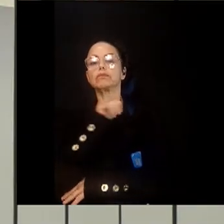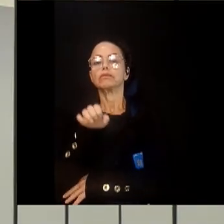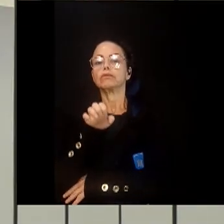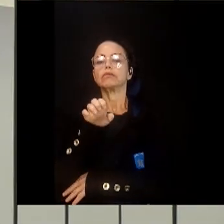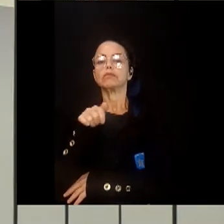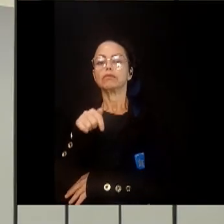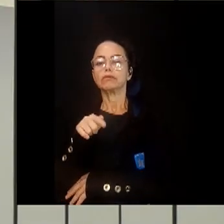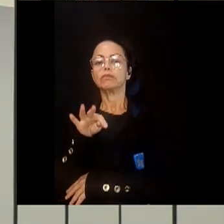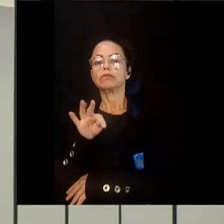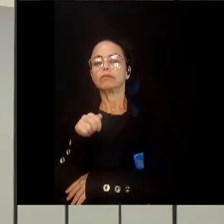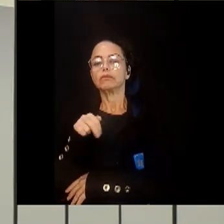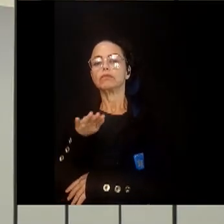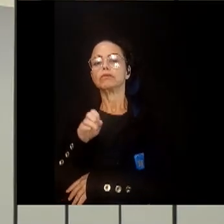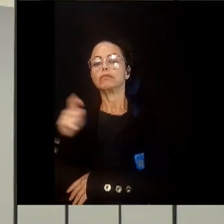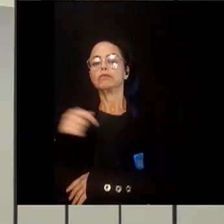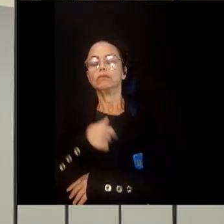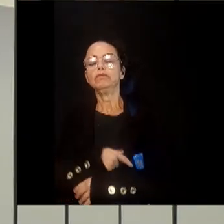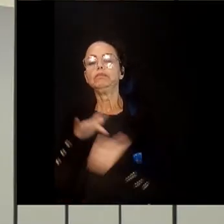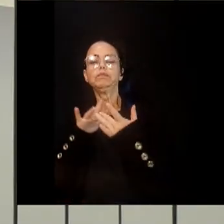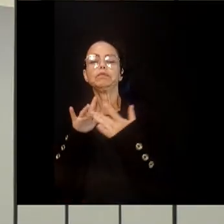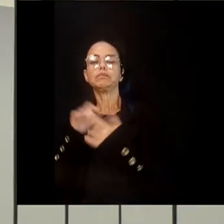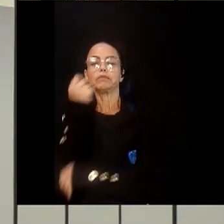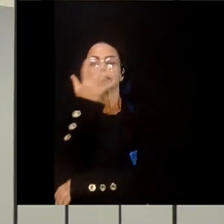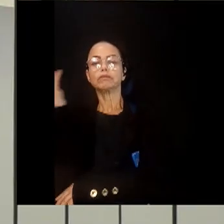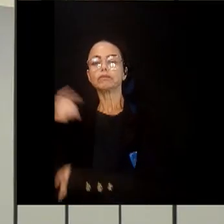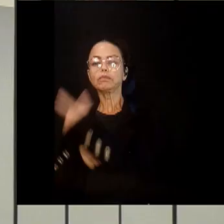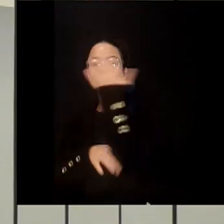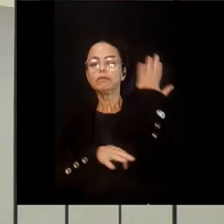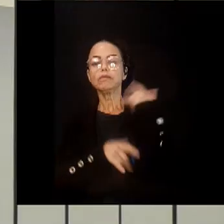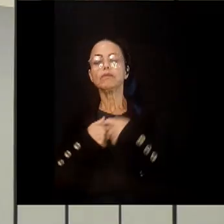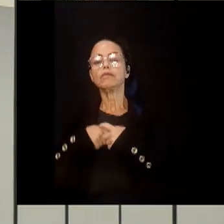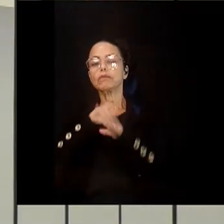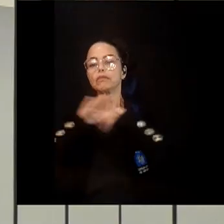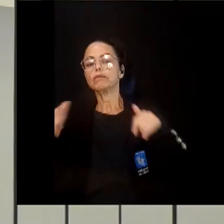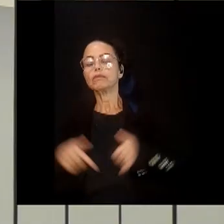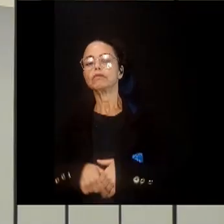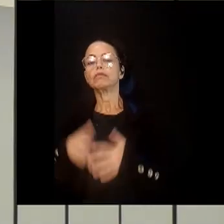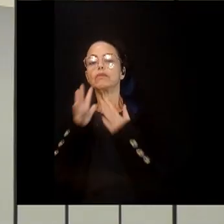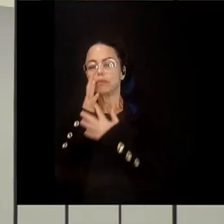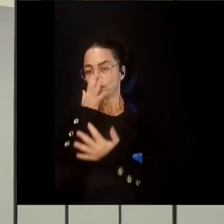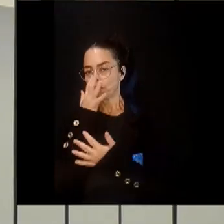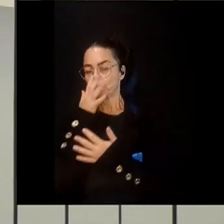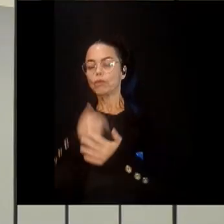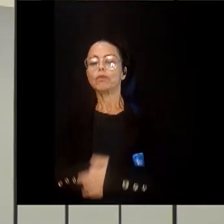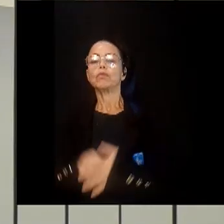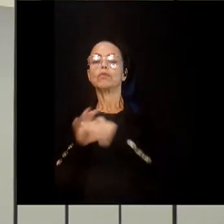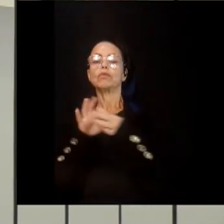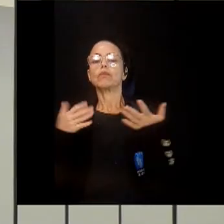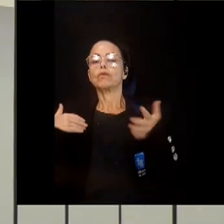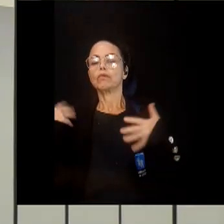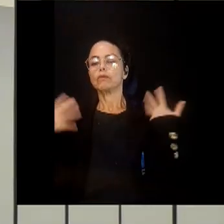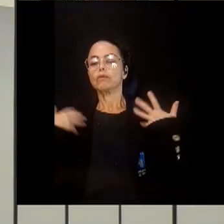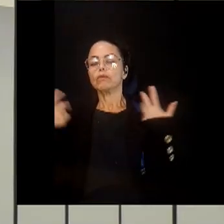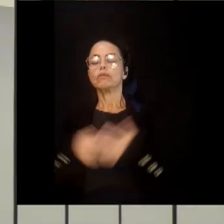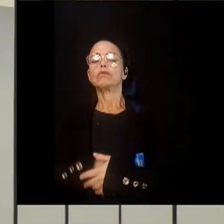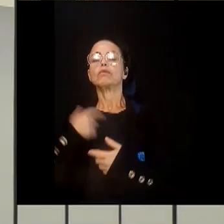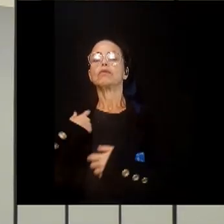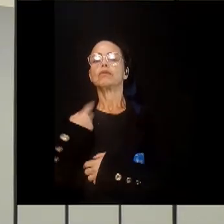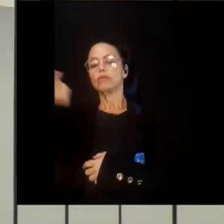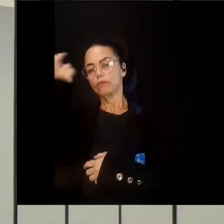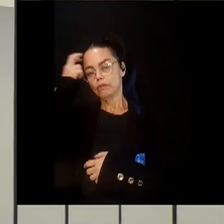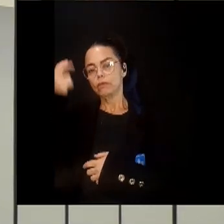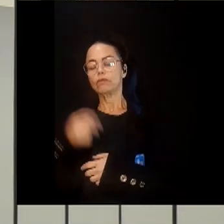contato com a natureza, as crianças encontram atrações que unem diversão, cultura e educação